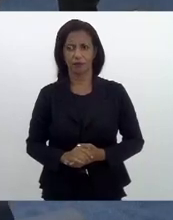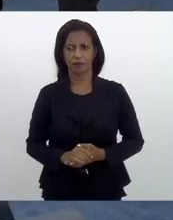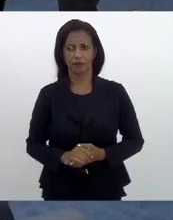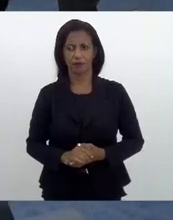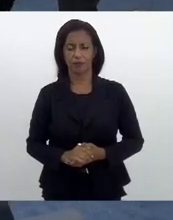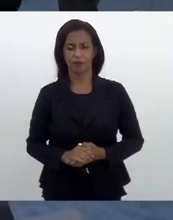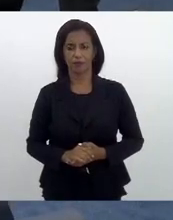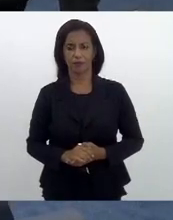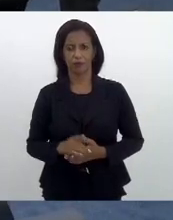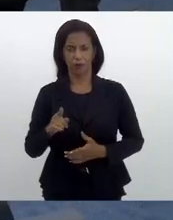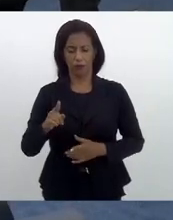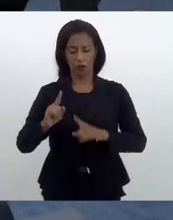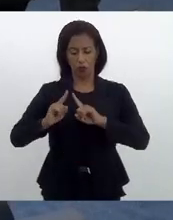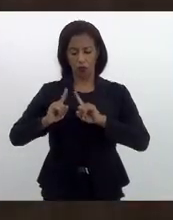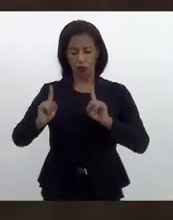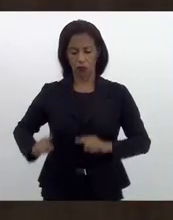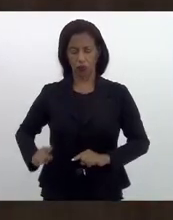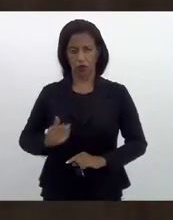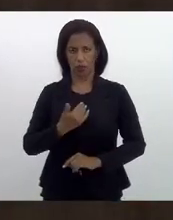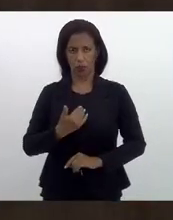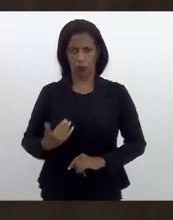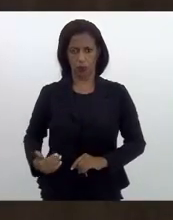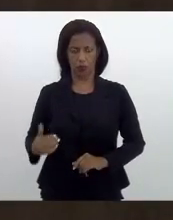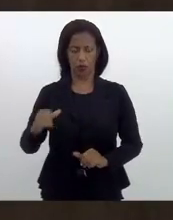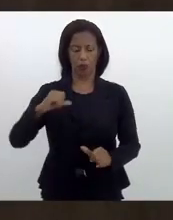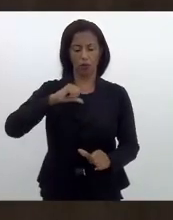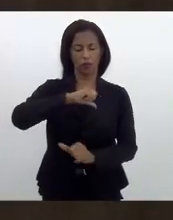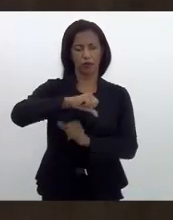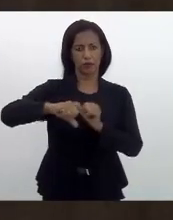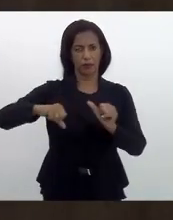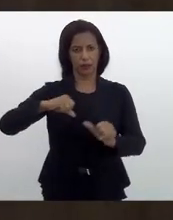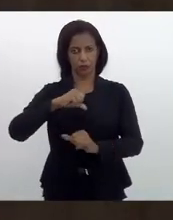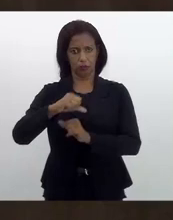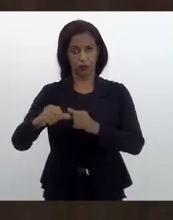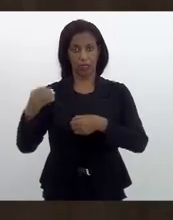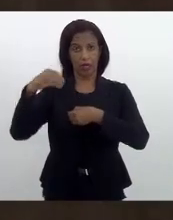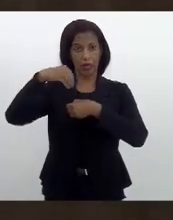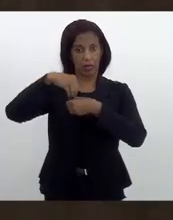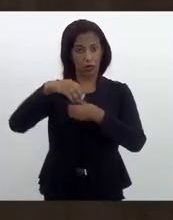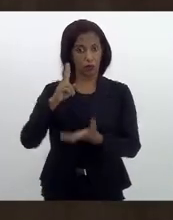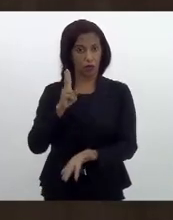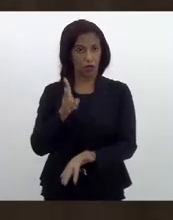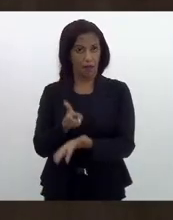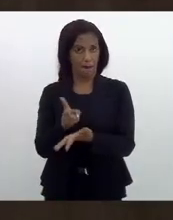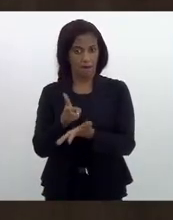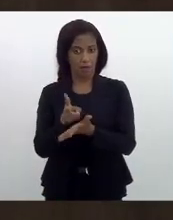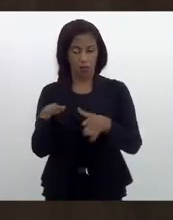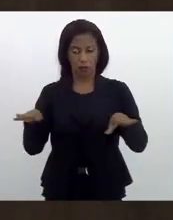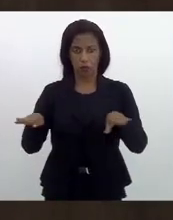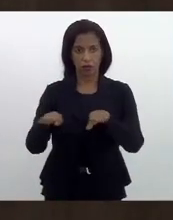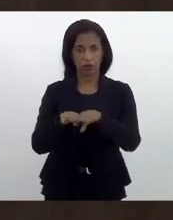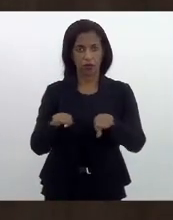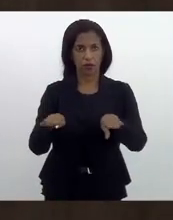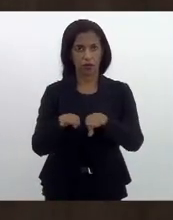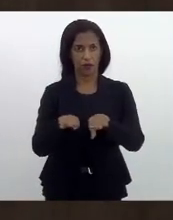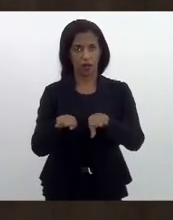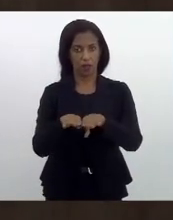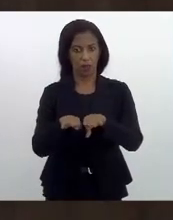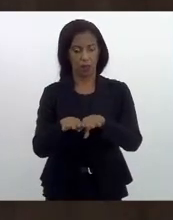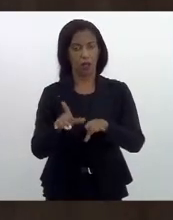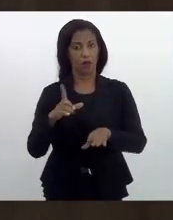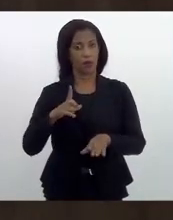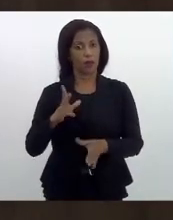no serviço público, quando você muda de cargo dentro da mesma esfera do serviço público, você tem uma